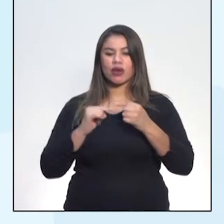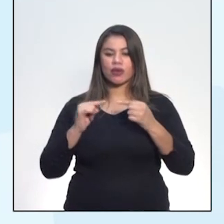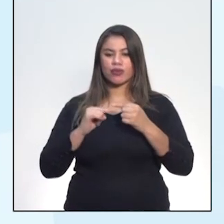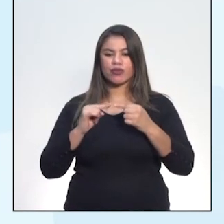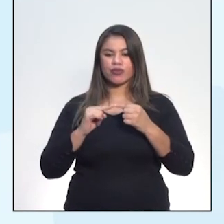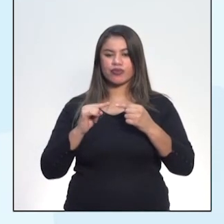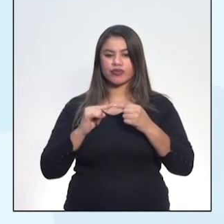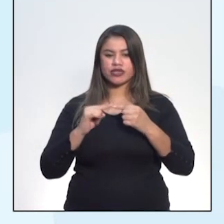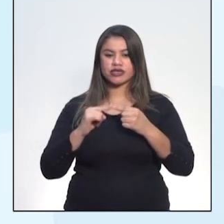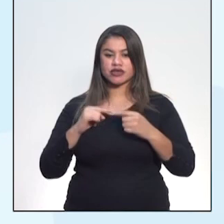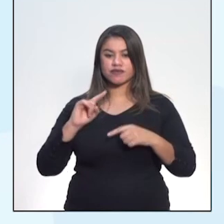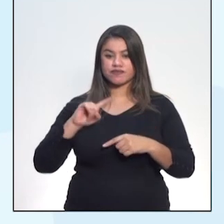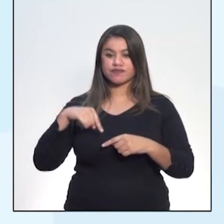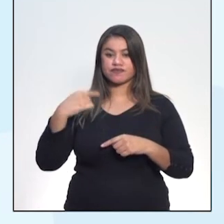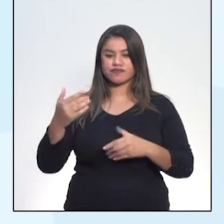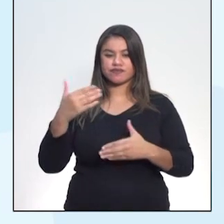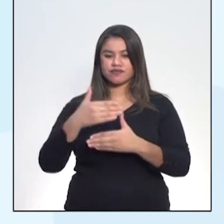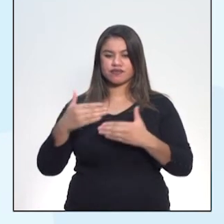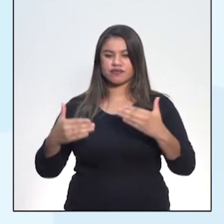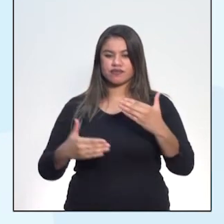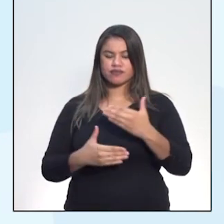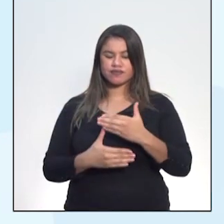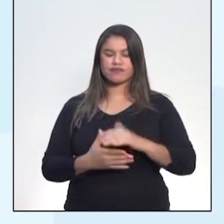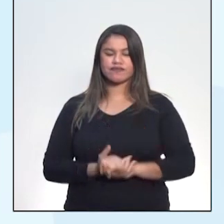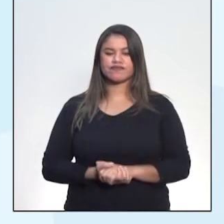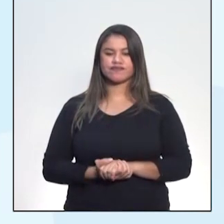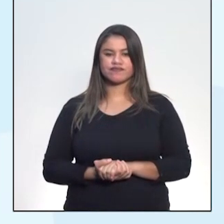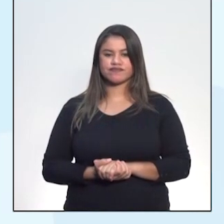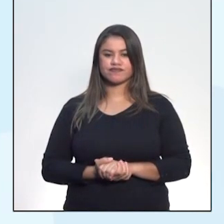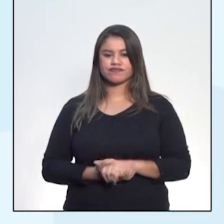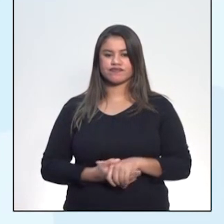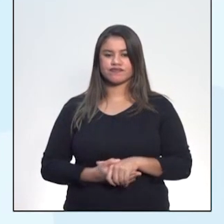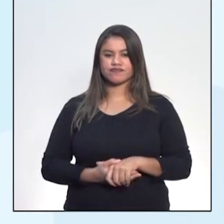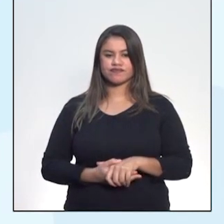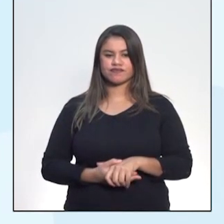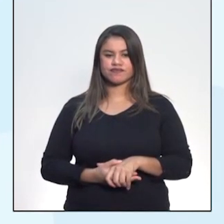Vamos lá, mudando a nossa tela. A atividade que nós vamos